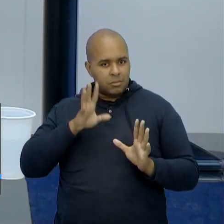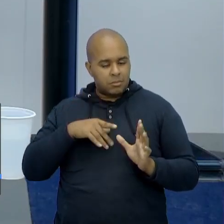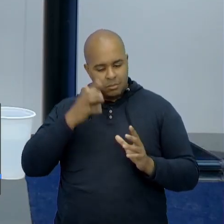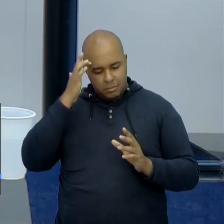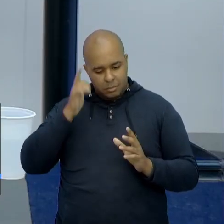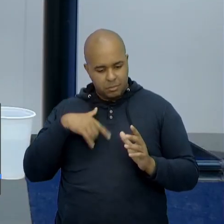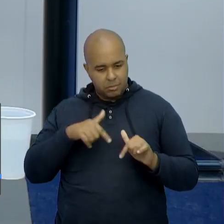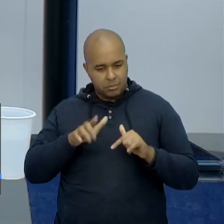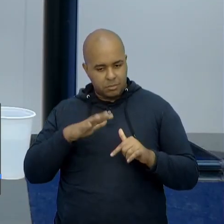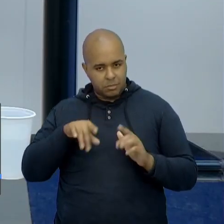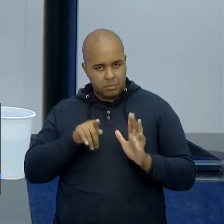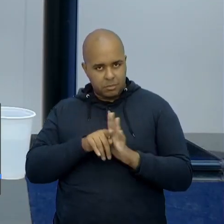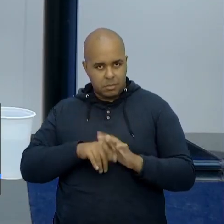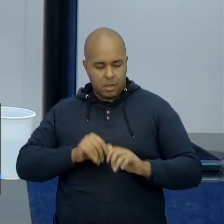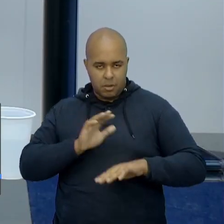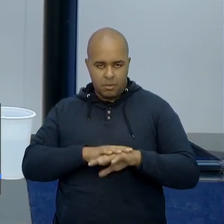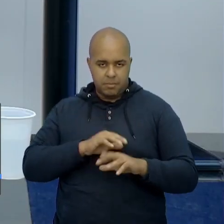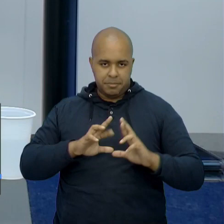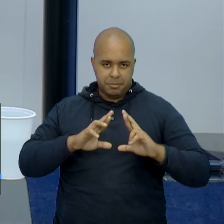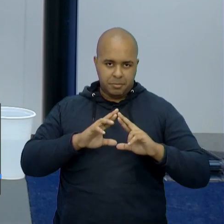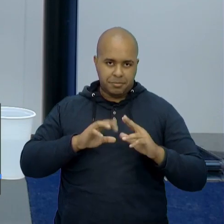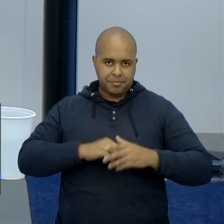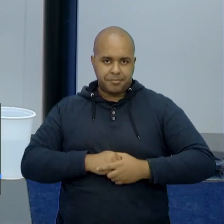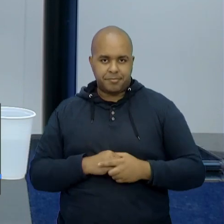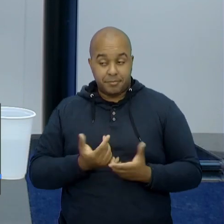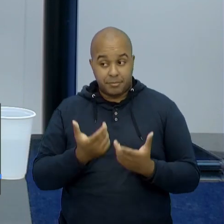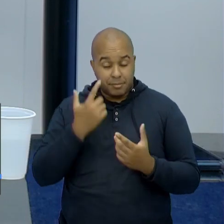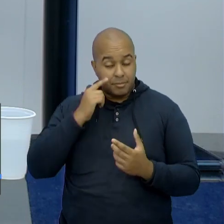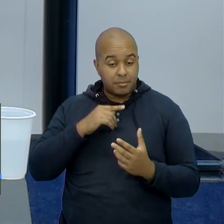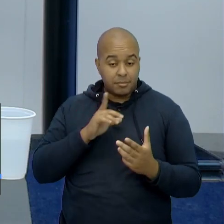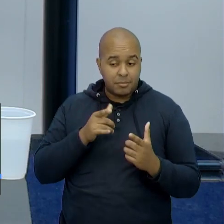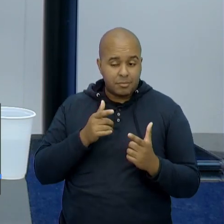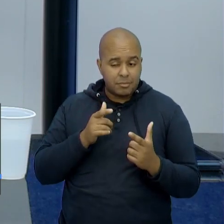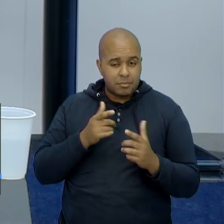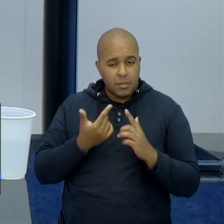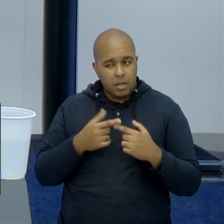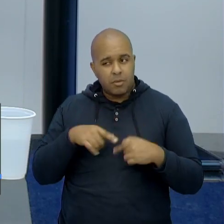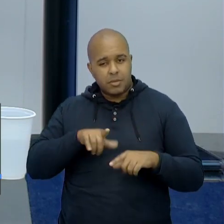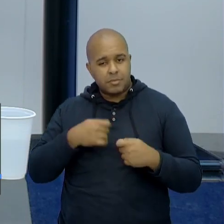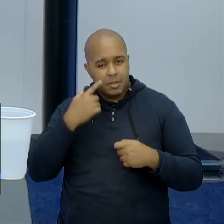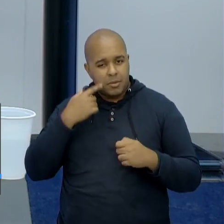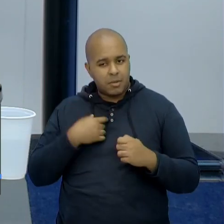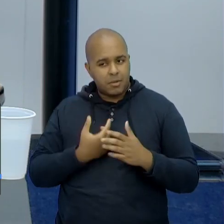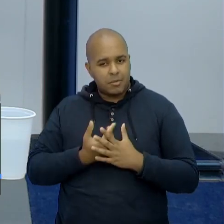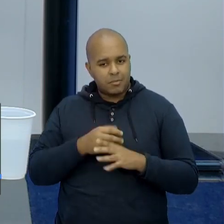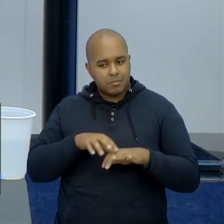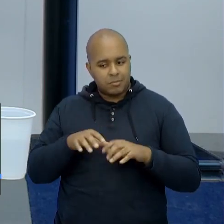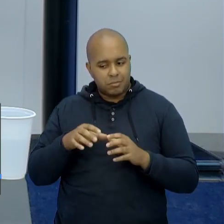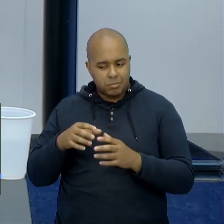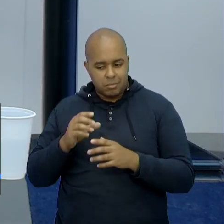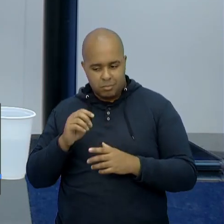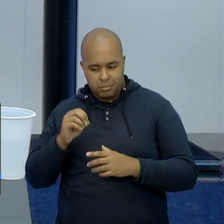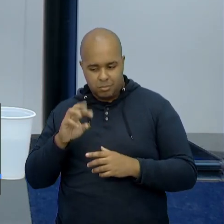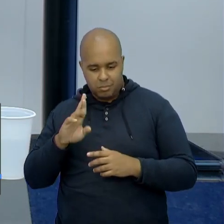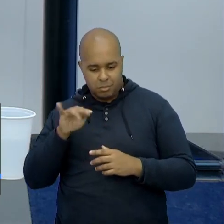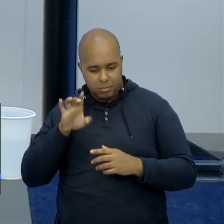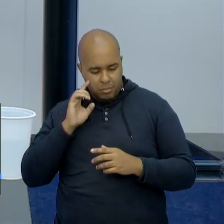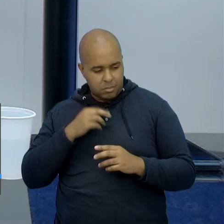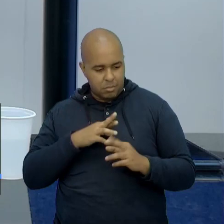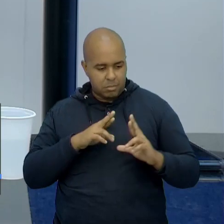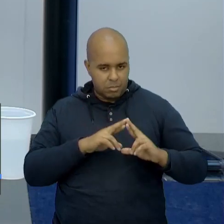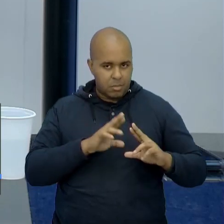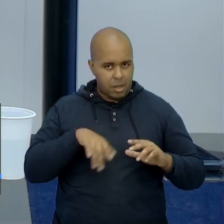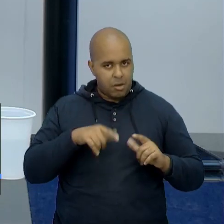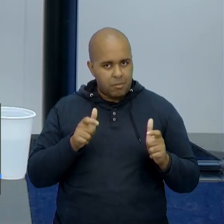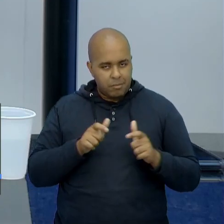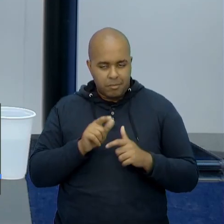facilita o setor que vai fazer a reciclagem. Mas, no mínimo, você tem que dividir entre orgânicos e recicláveis. Esse